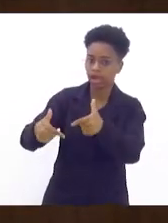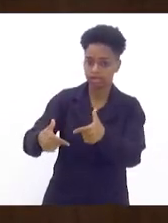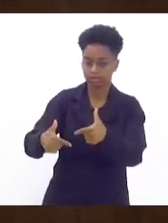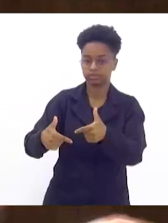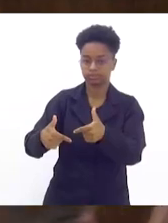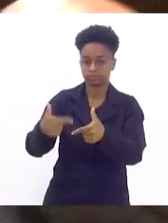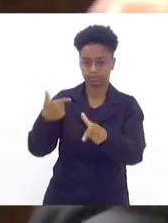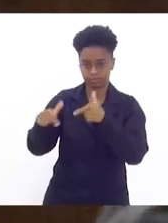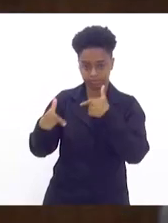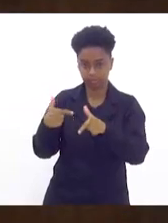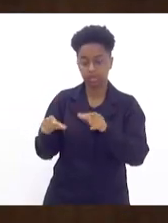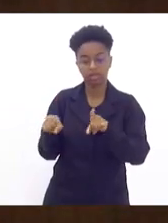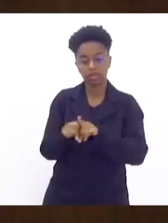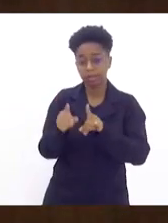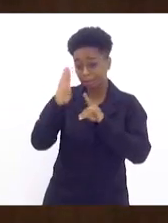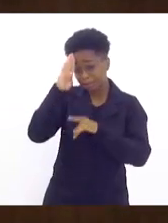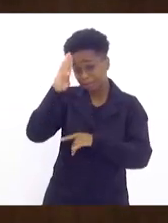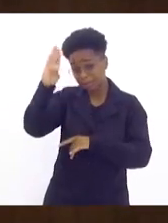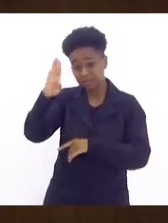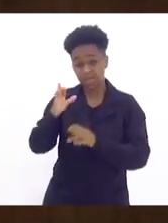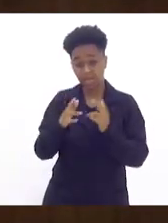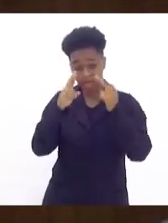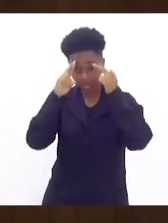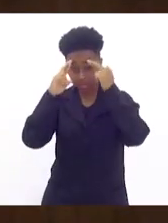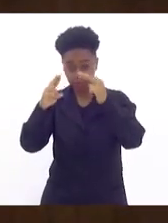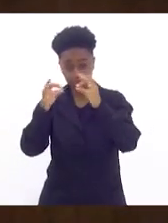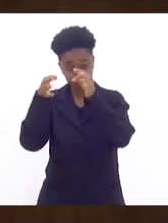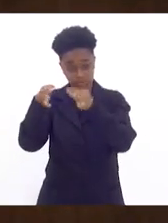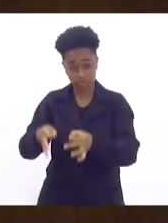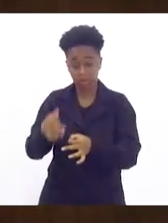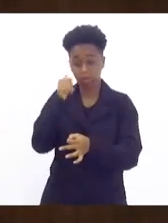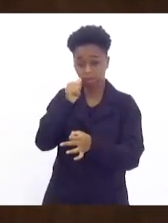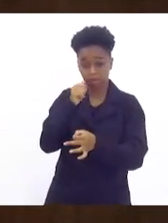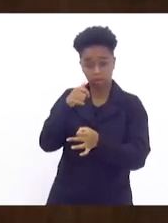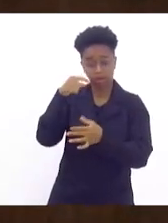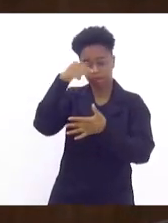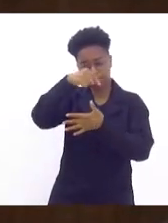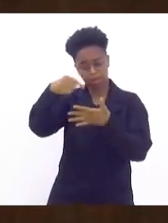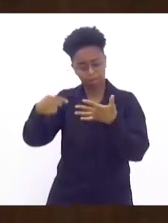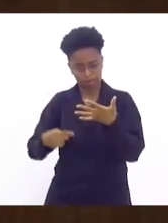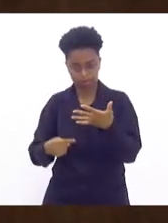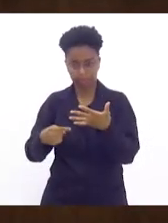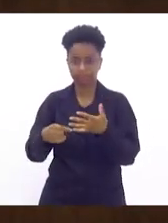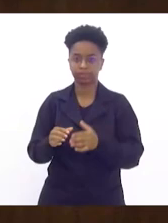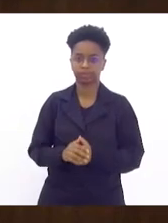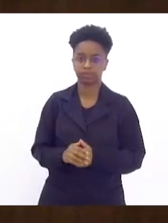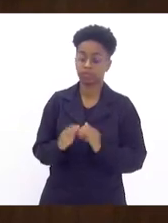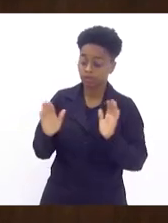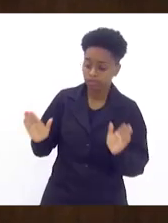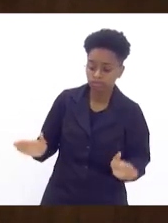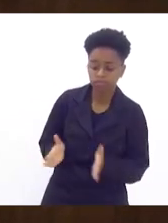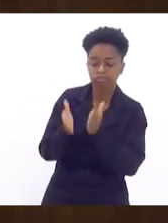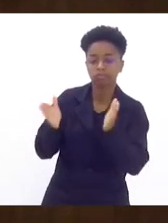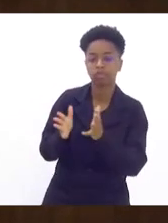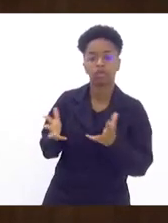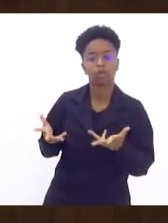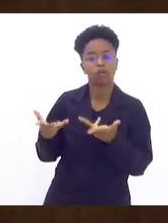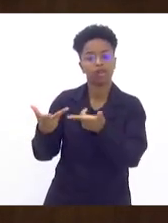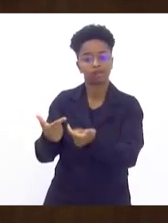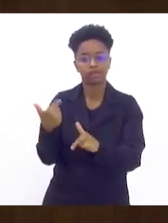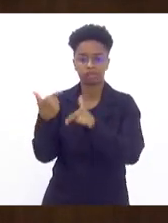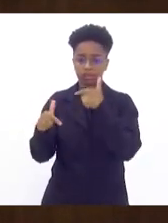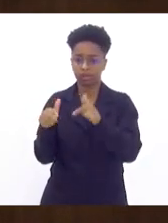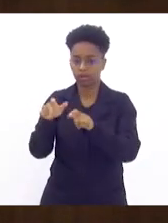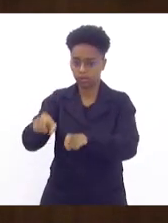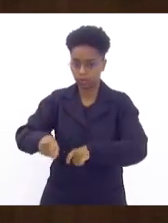laborais especialmente para o respeito à dignidade da Mulher em todos os seus aspectos o fomento ou qualificação da trabalhadora rural e